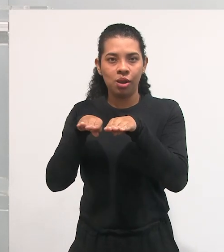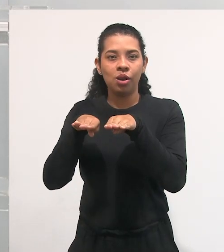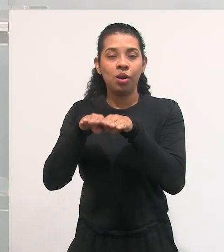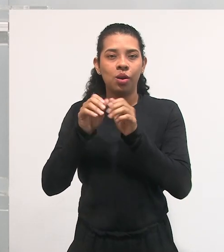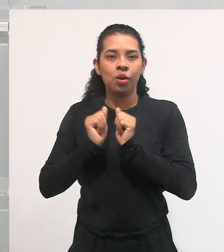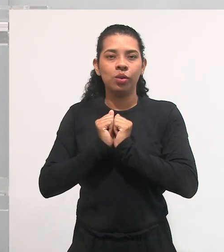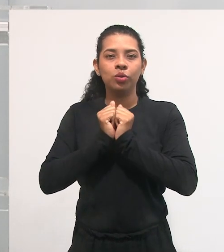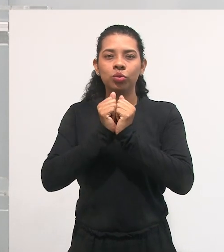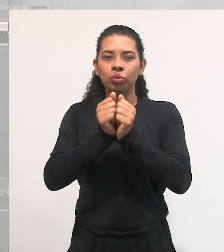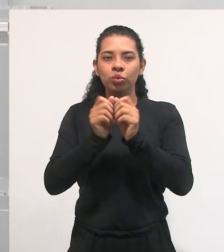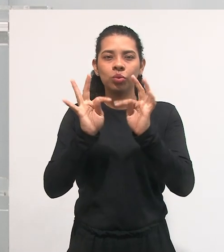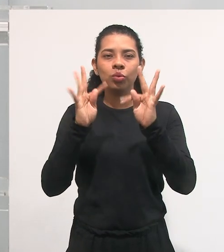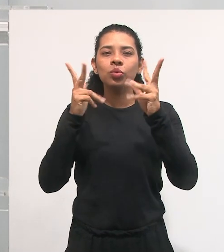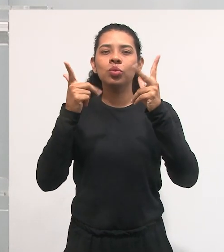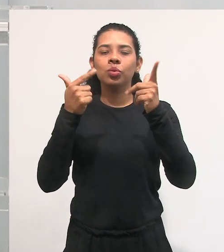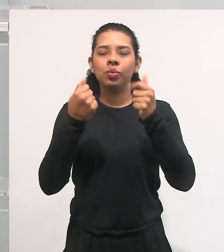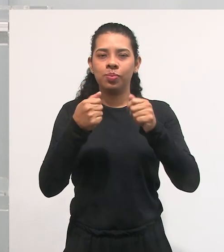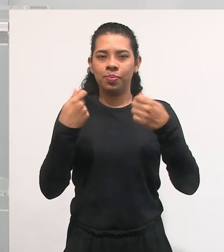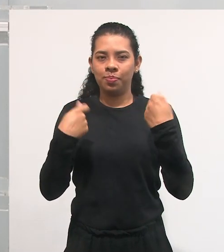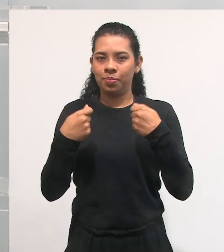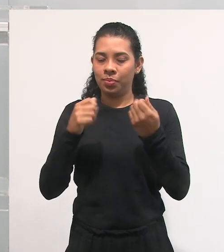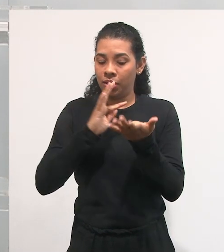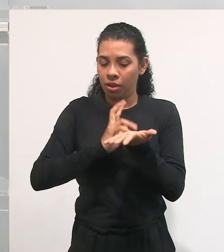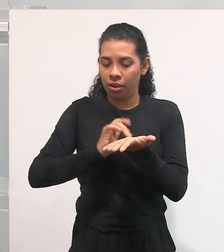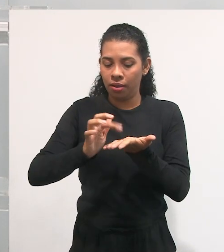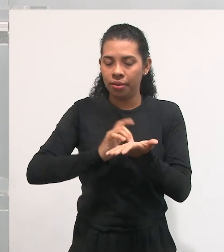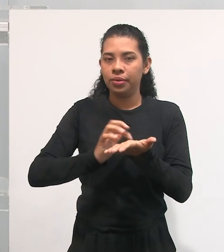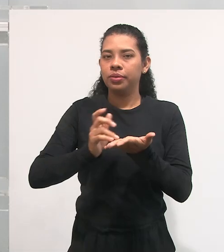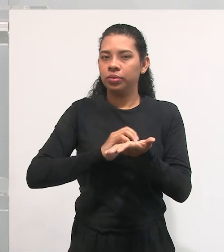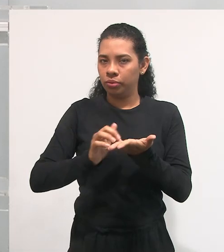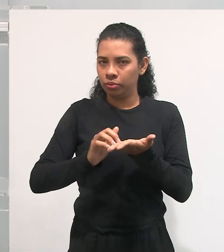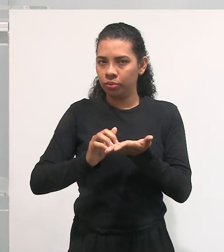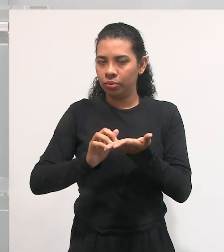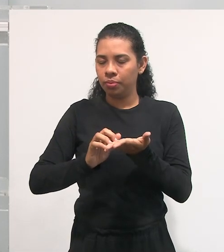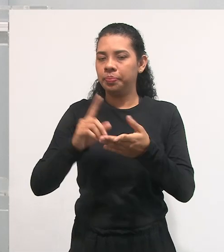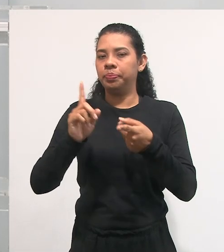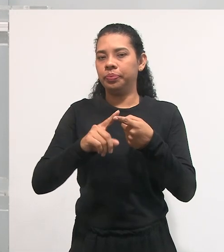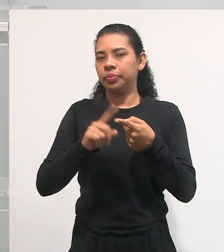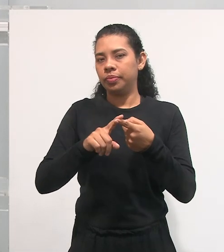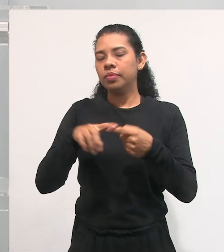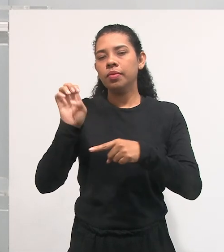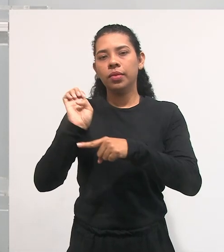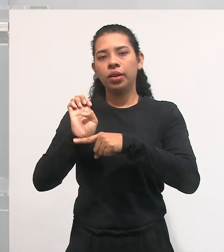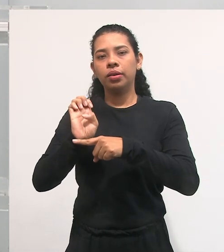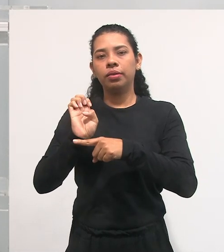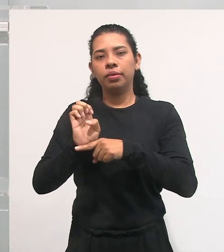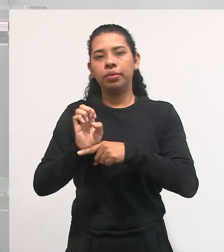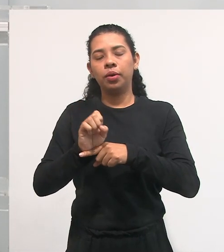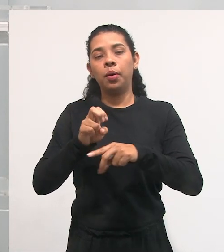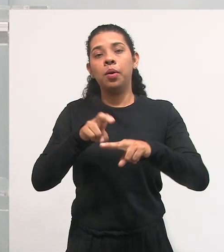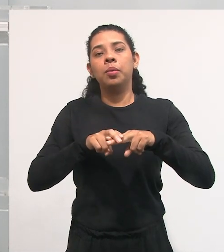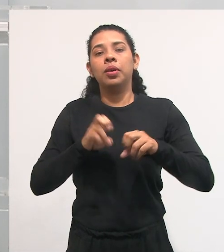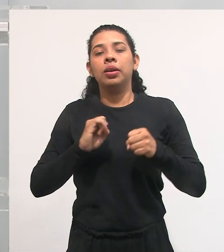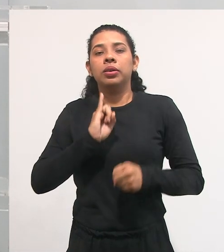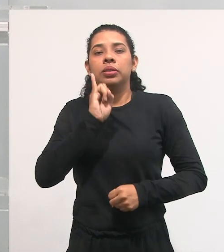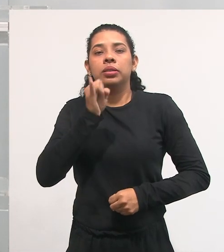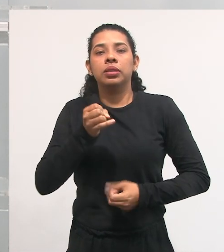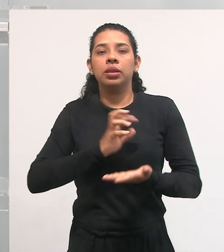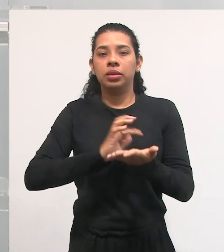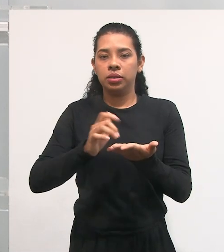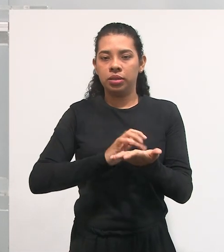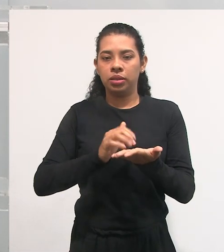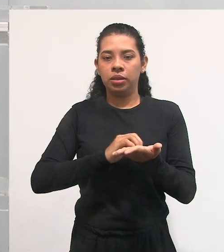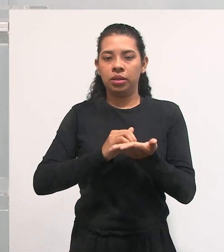consonância com os currículos das secretarias estaduais, porque as secretarias estaduais